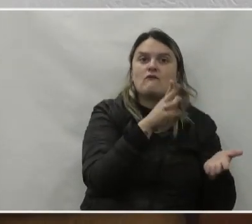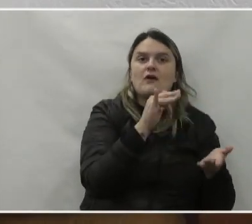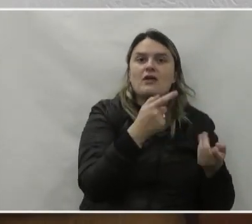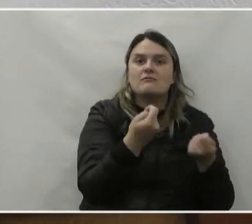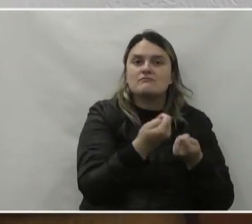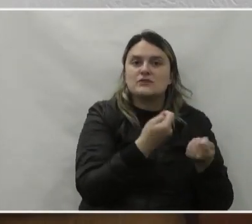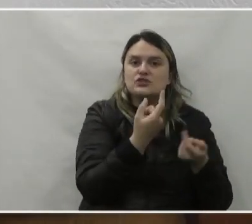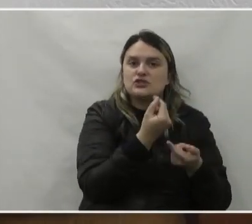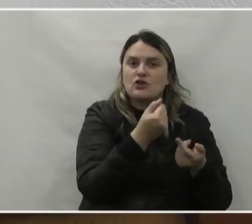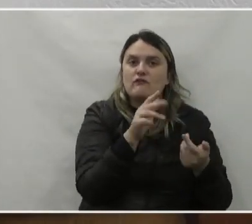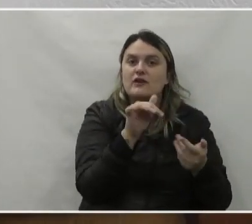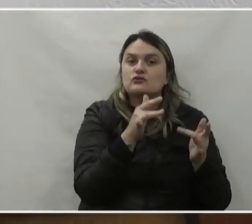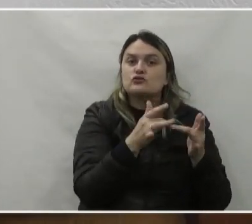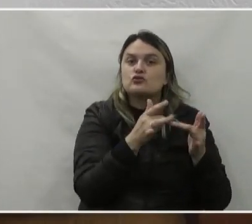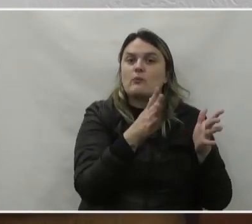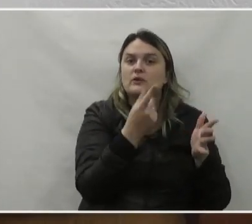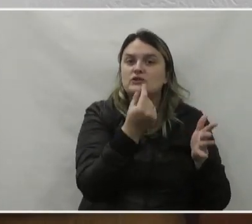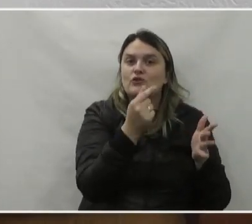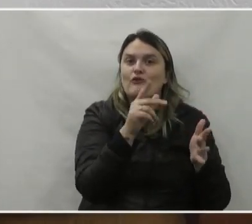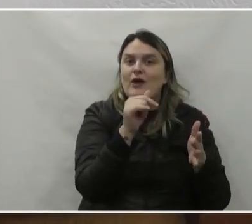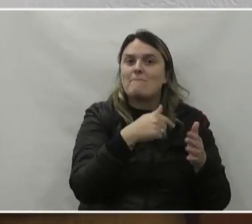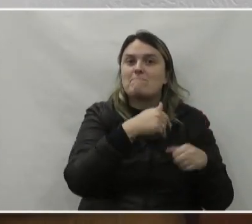do contrato, que seria um superávit.